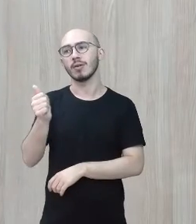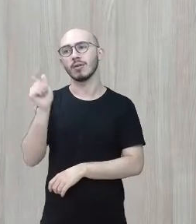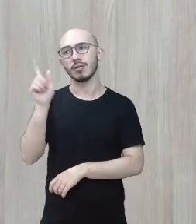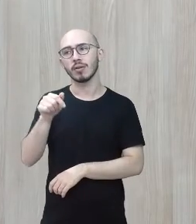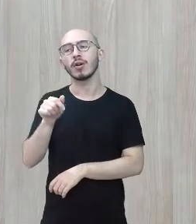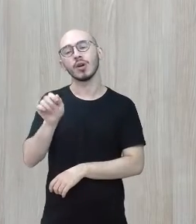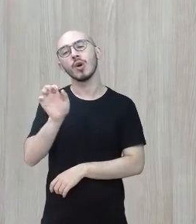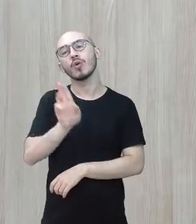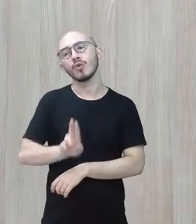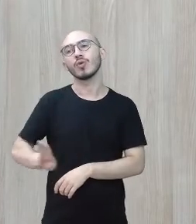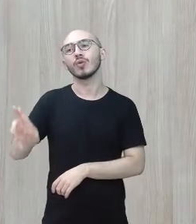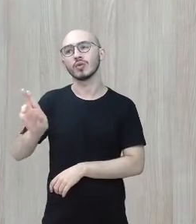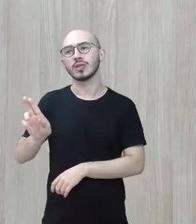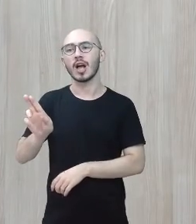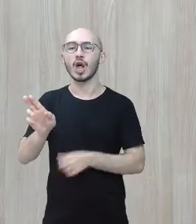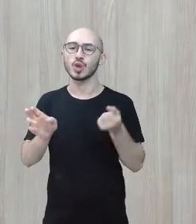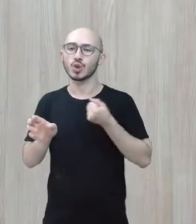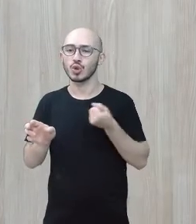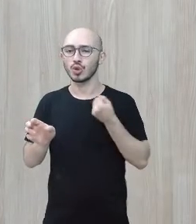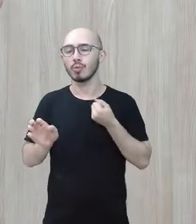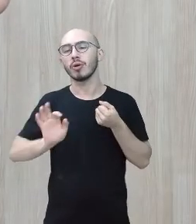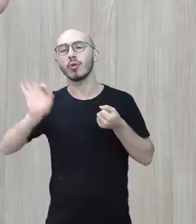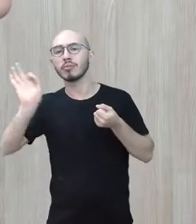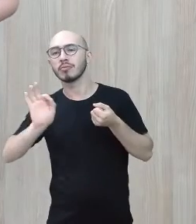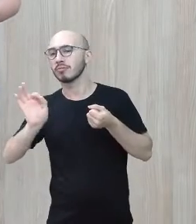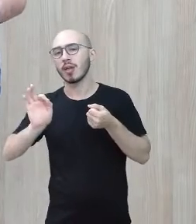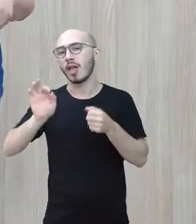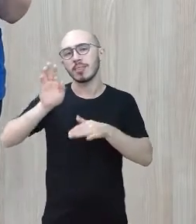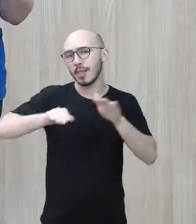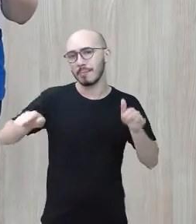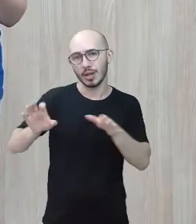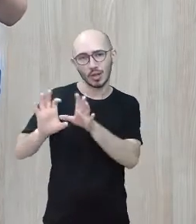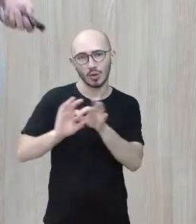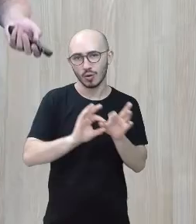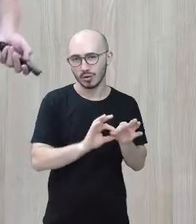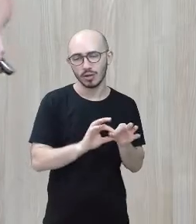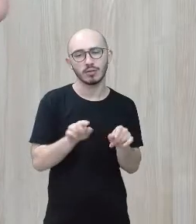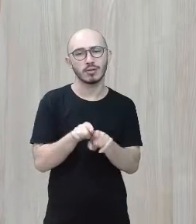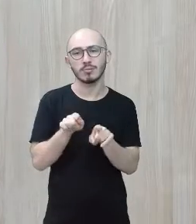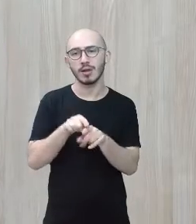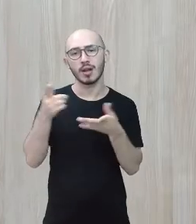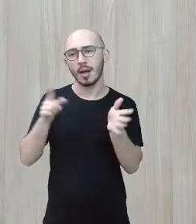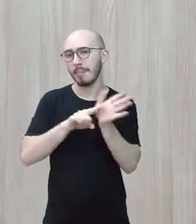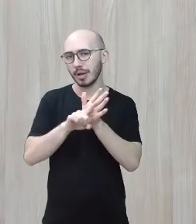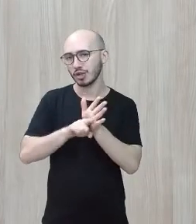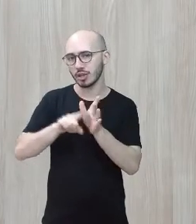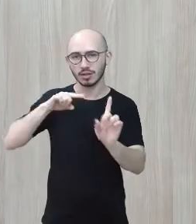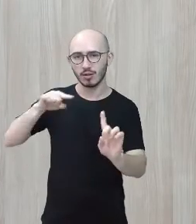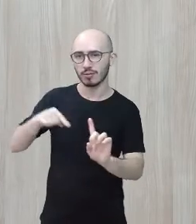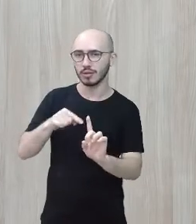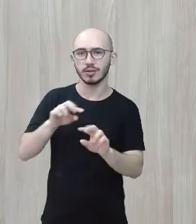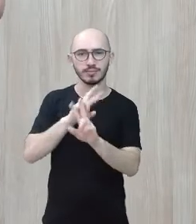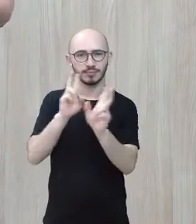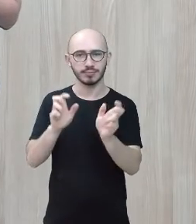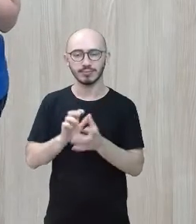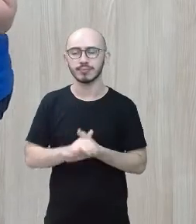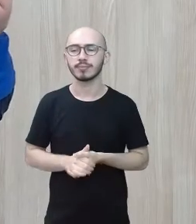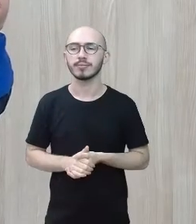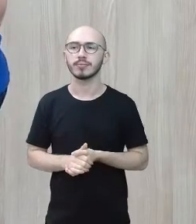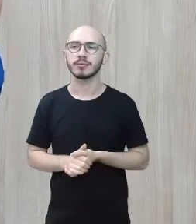relativa e a frequência absoluta de acordo com o contexto, tá certo, gente? De acordo com o que a questão ou a situação pedir pra gente, tá